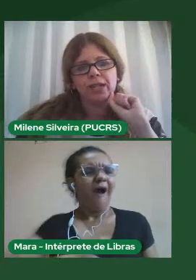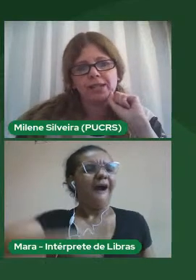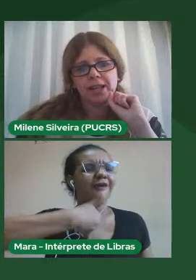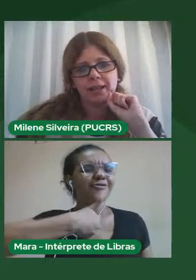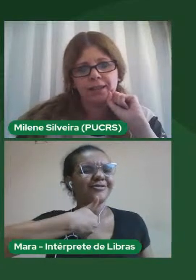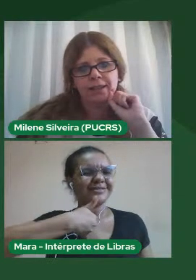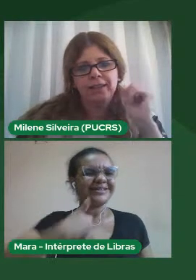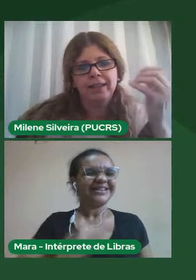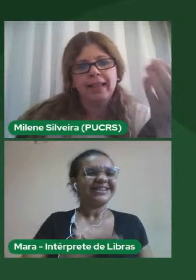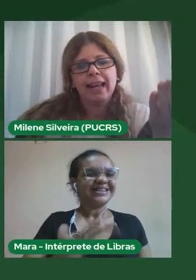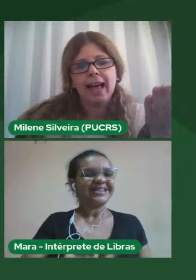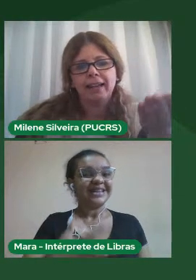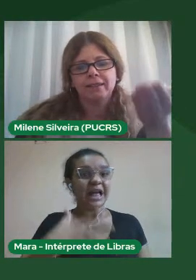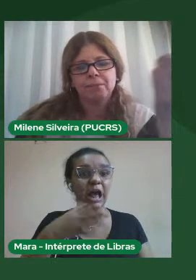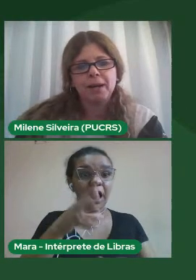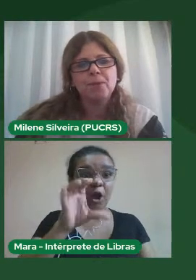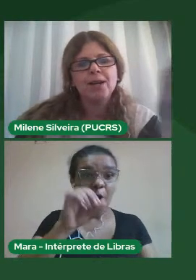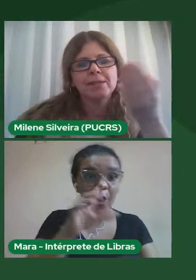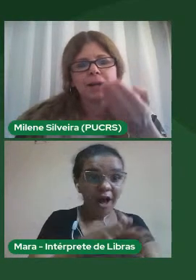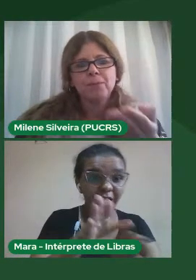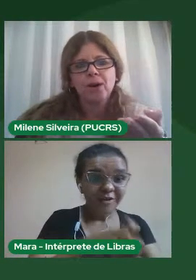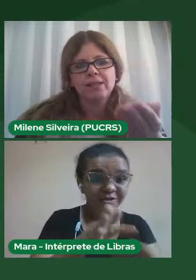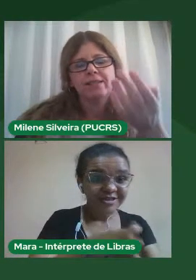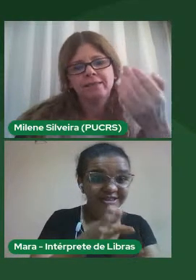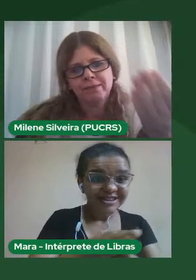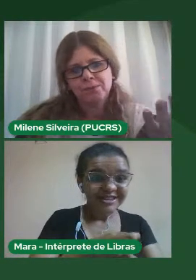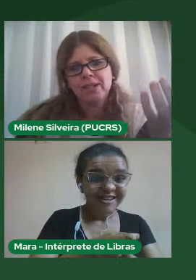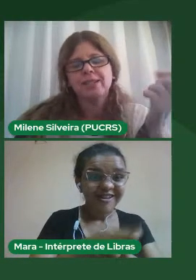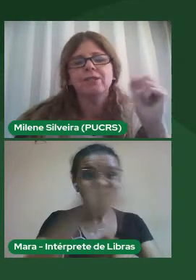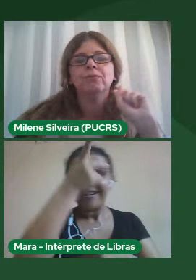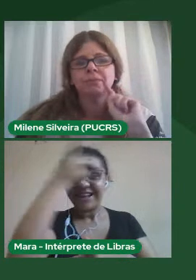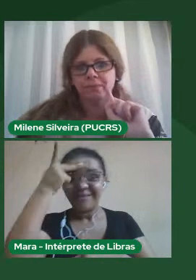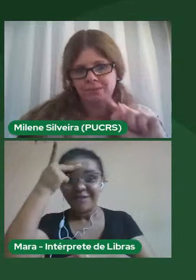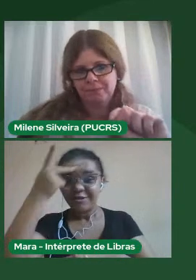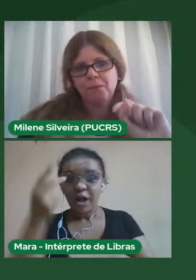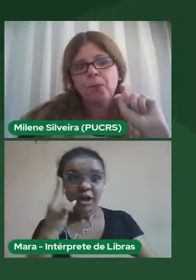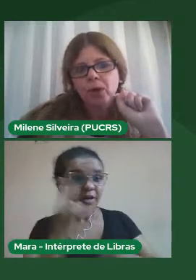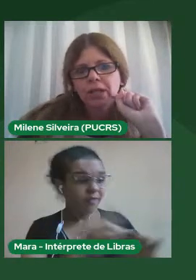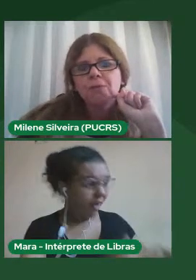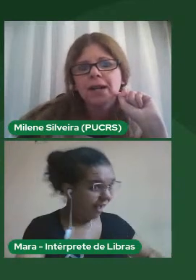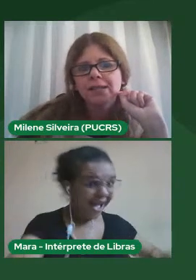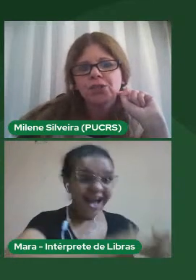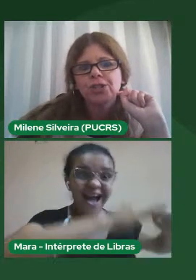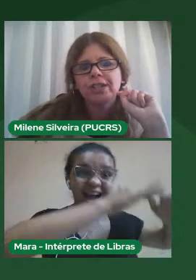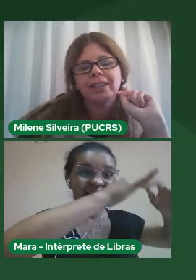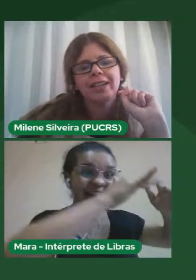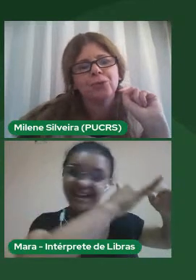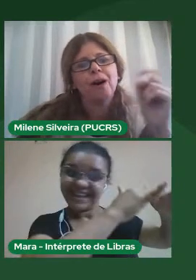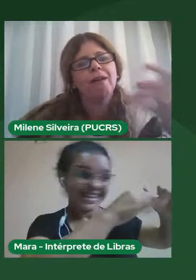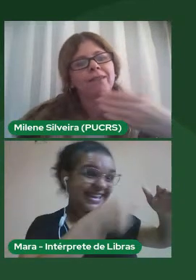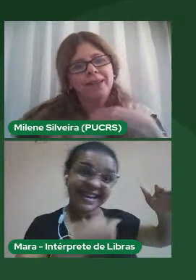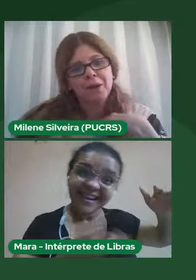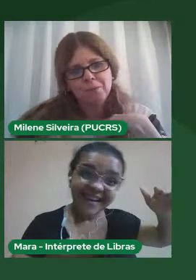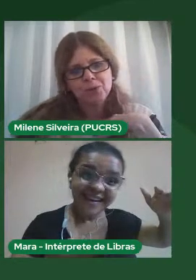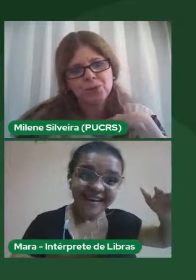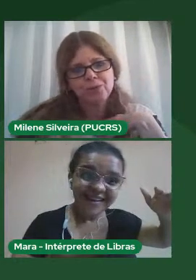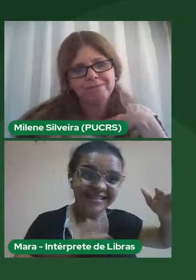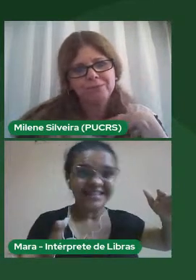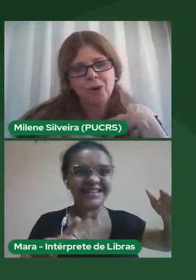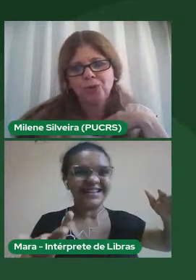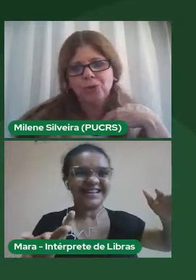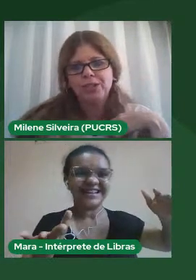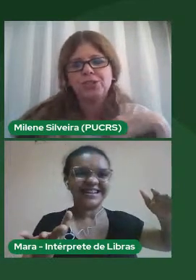que viu crescer? Está lá, Barbosa e Barbosa, versão um pouquinho mais antiga que a atual,